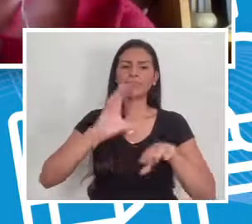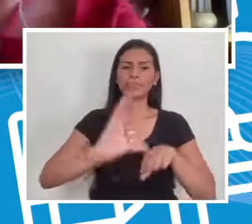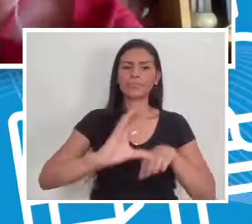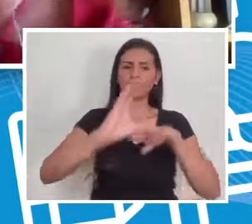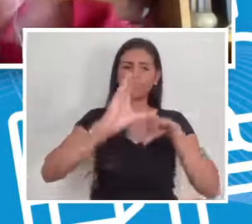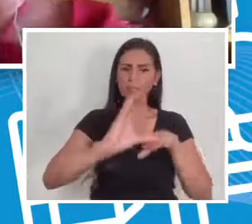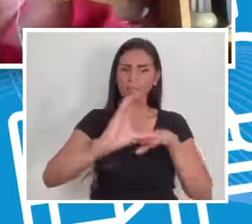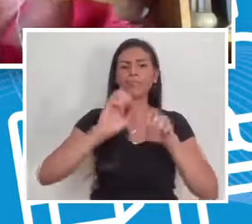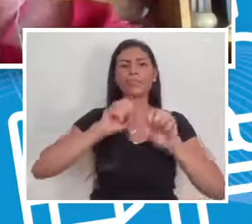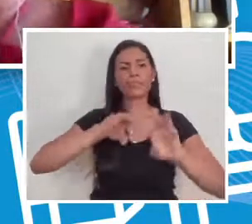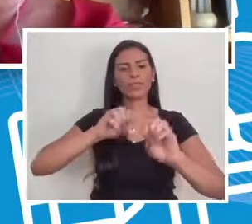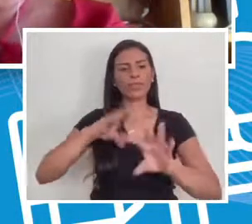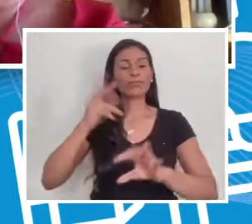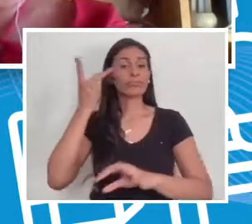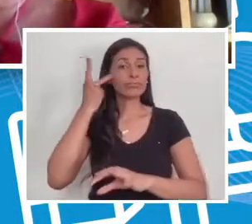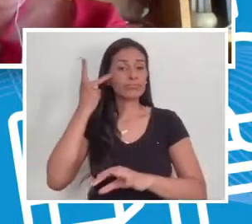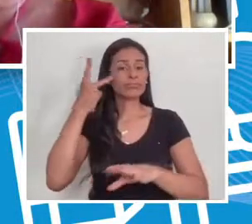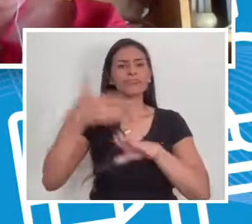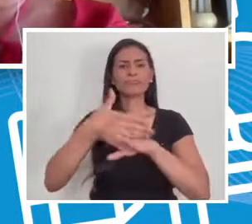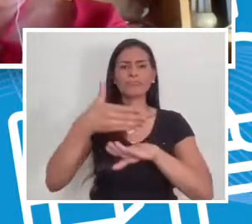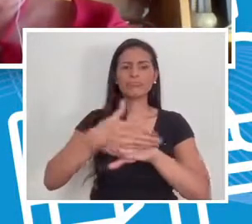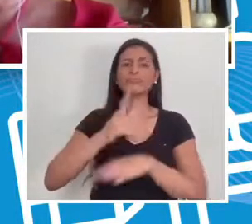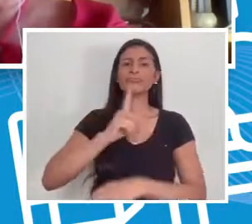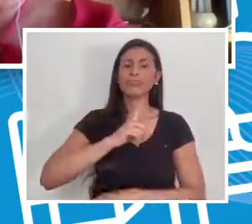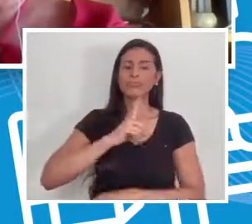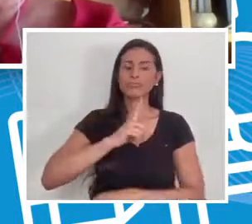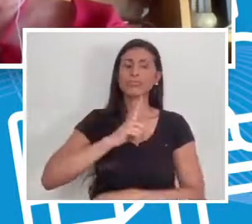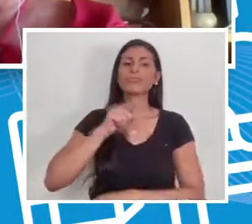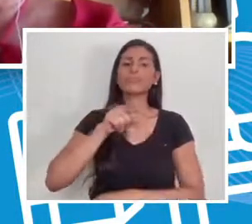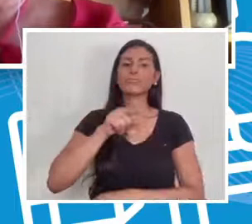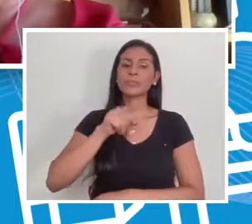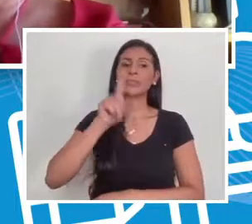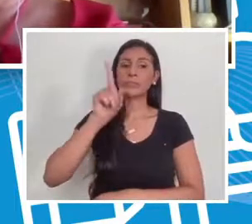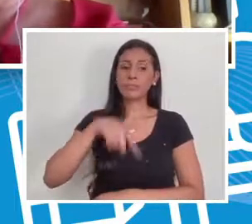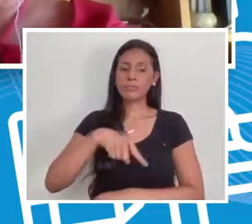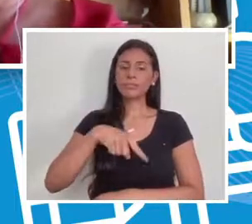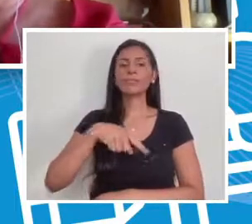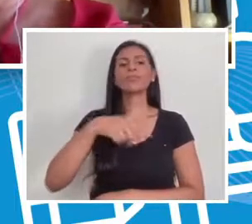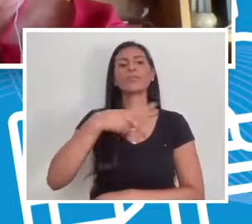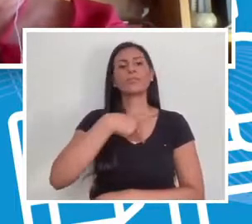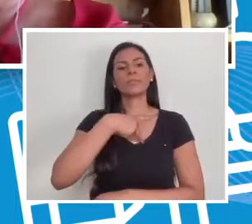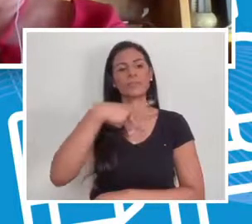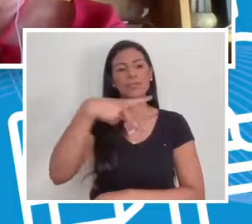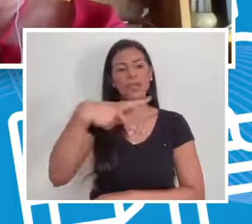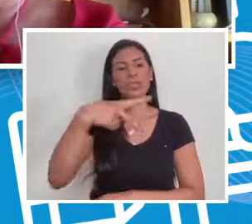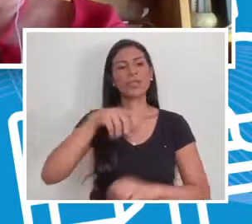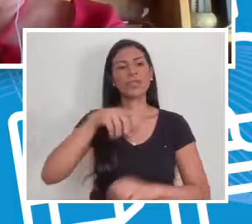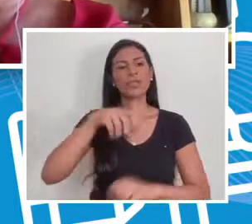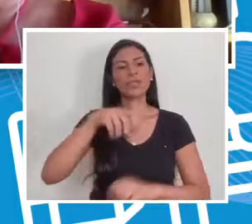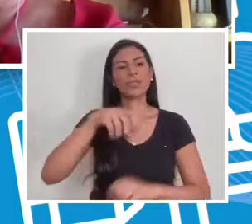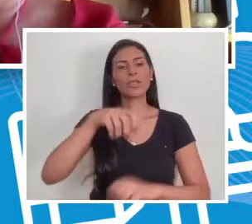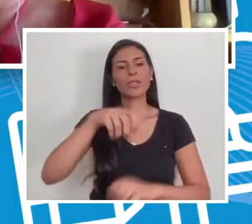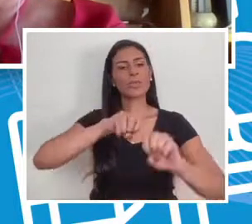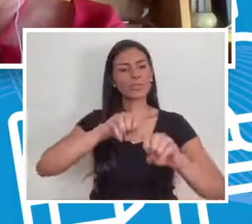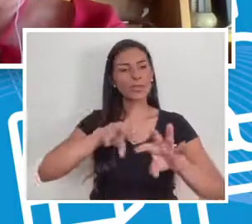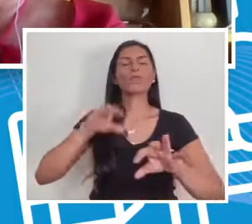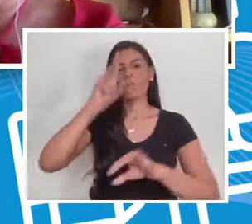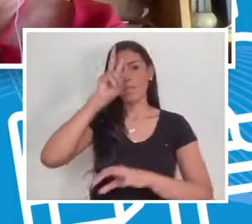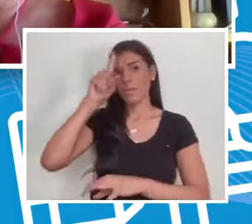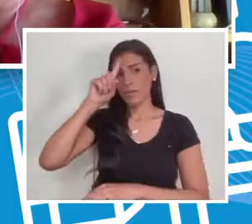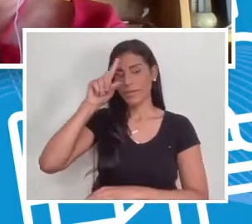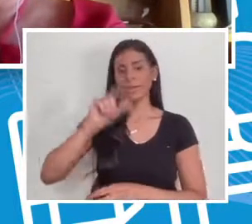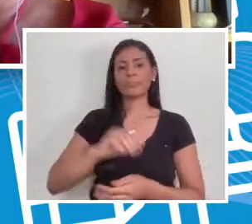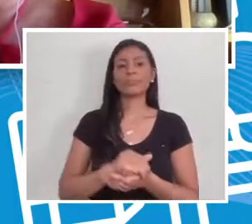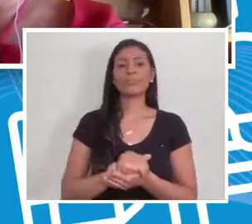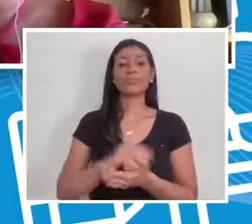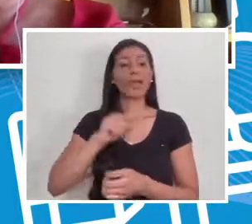São Paulo, onde preside a Câmara de Educação Básica. É coordenadora